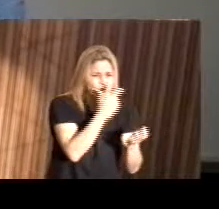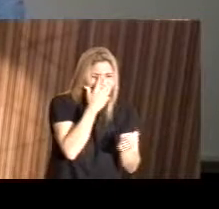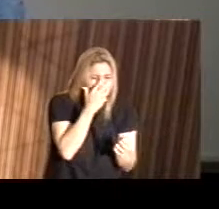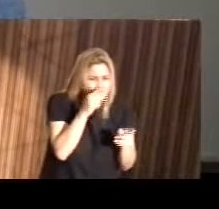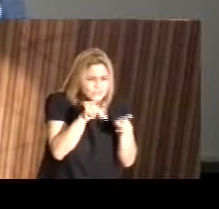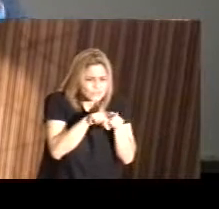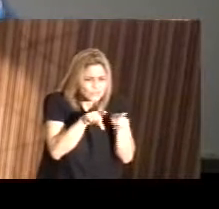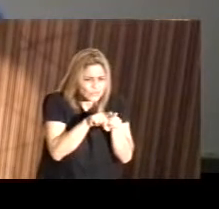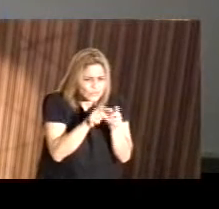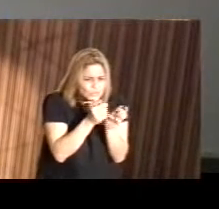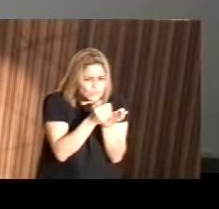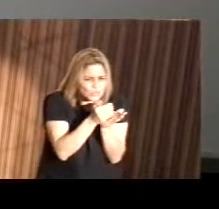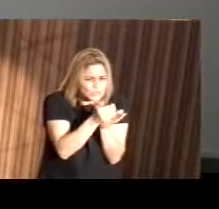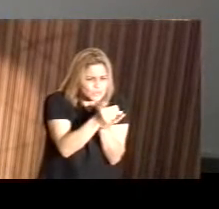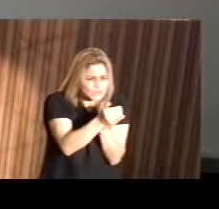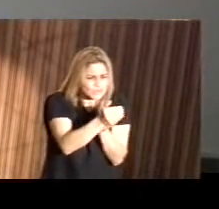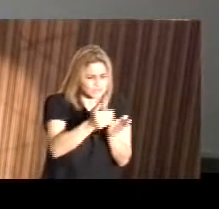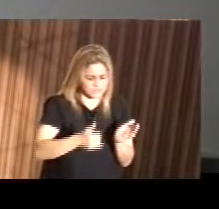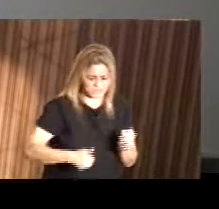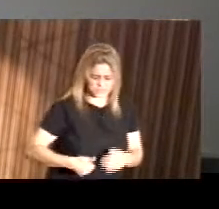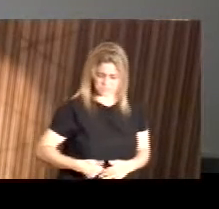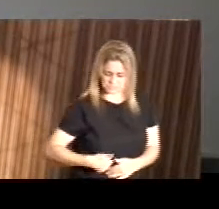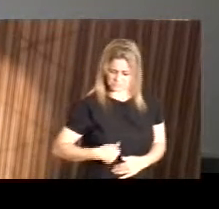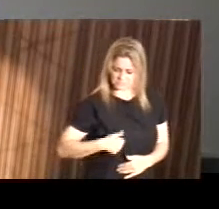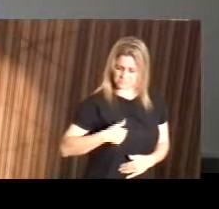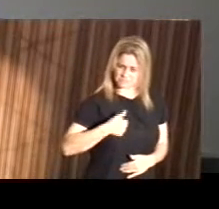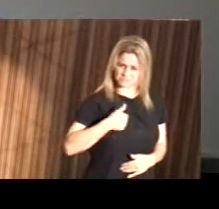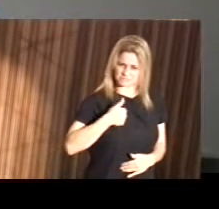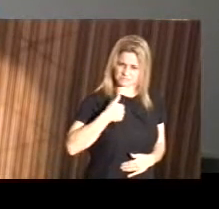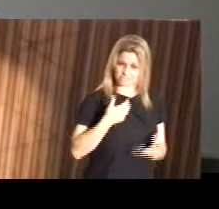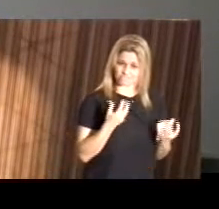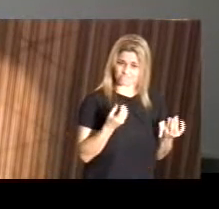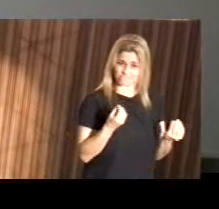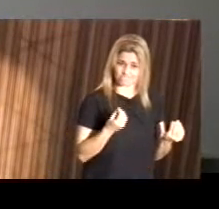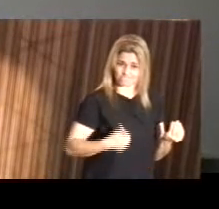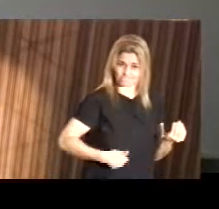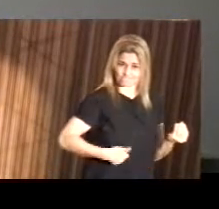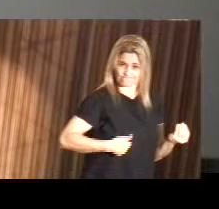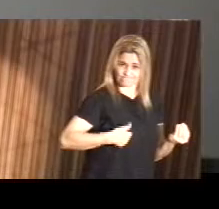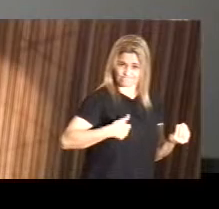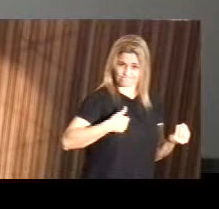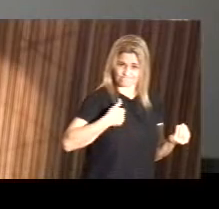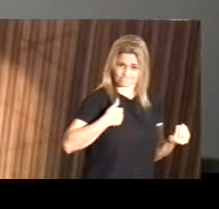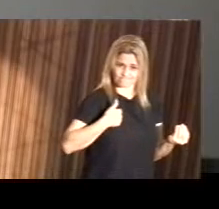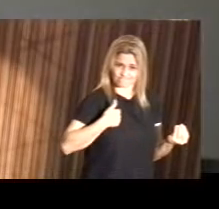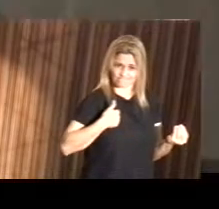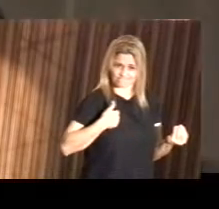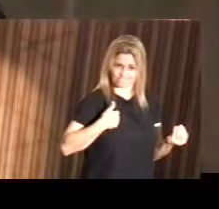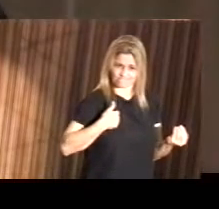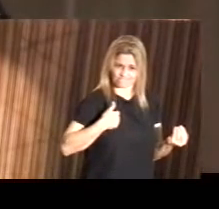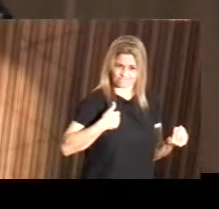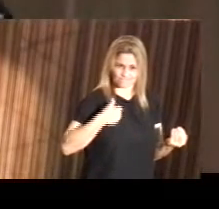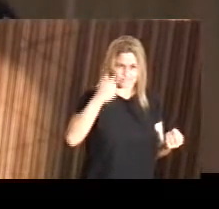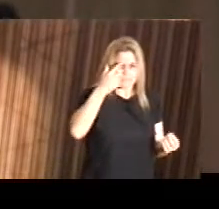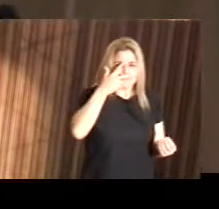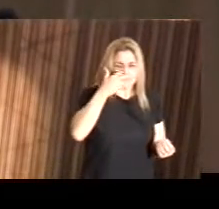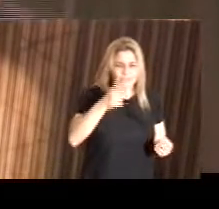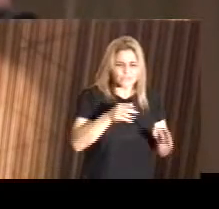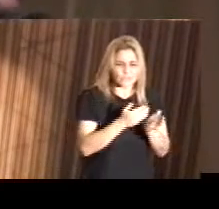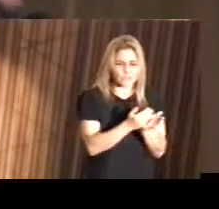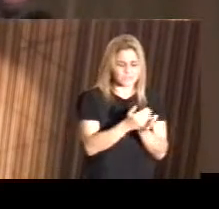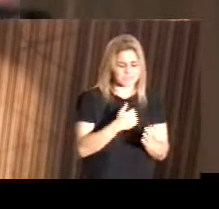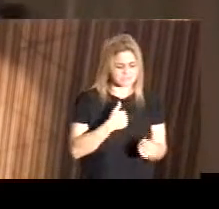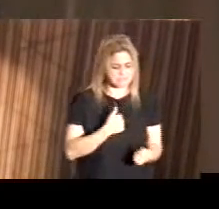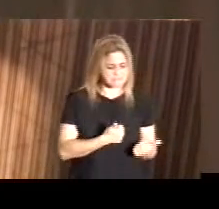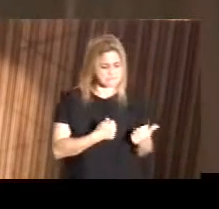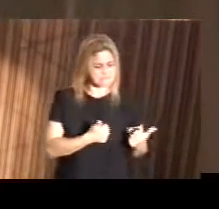Sutilmente, eles começaram a ficar muito orgulhosos deles mesmos. Nós somos bons, hein? Nós vivemos numa